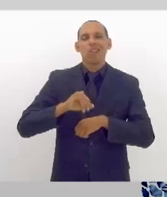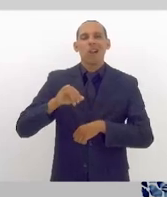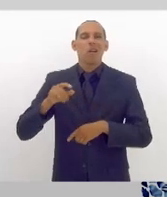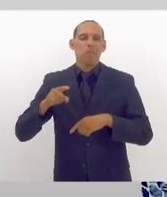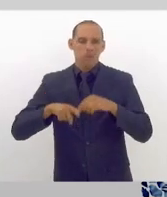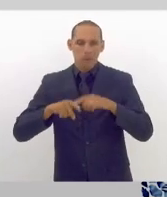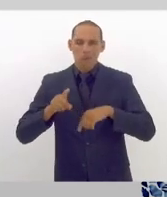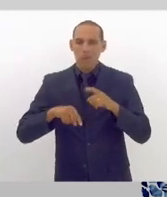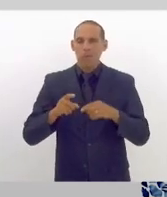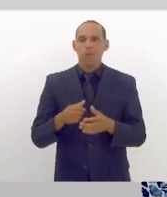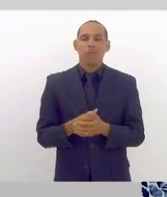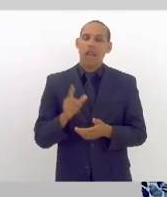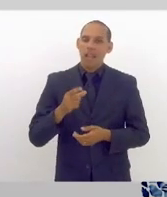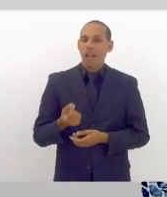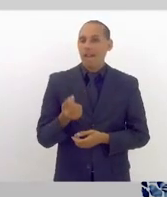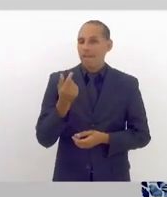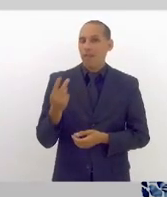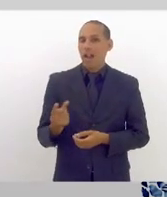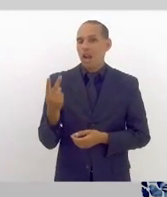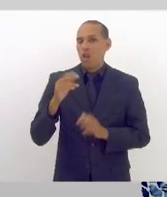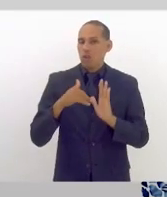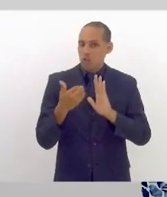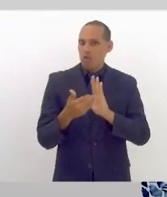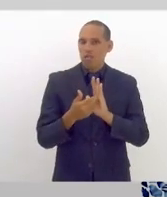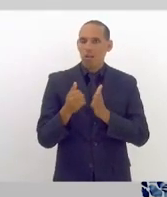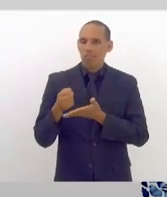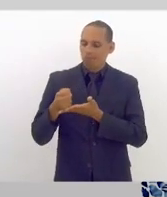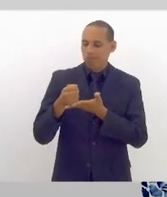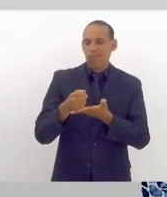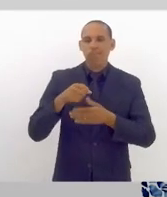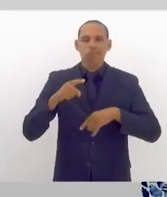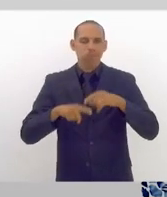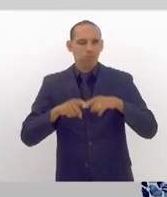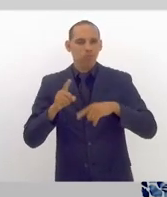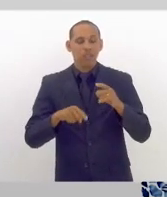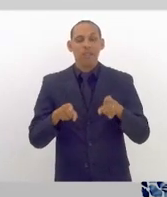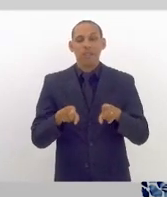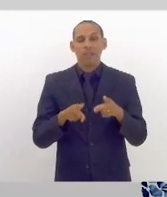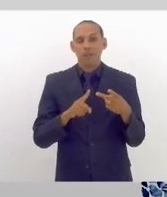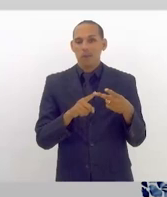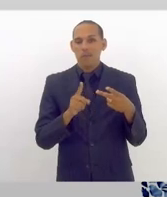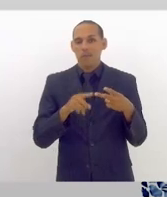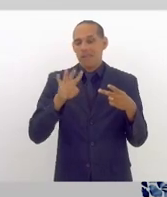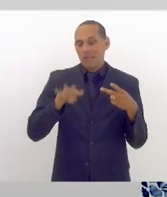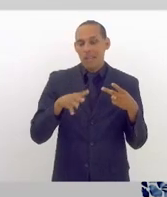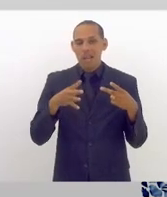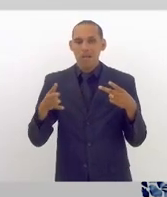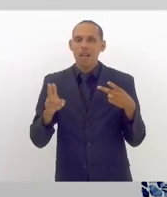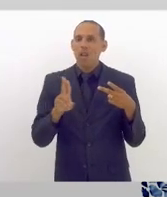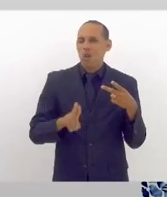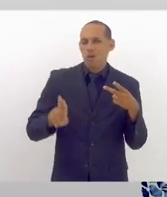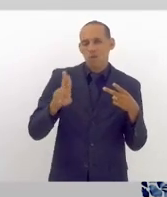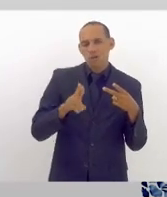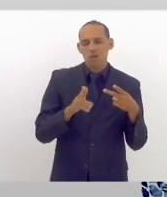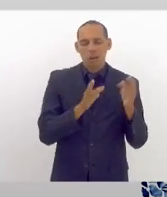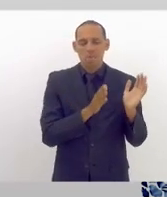consumidor pode continuar a tabela de usos organiza as informações sobre a demanda de bens e serviços com detalhamento